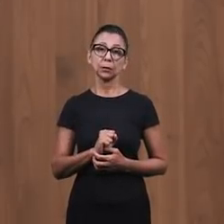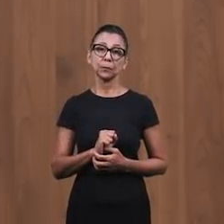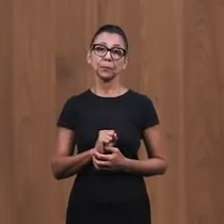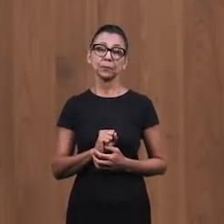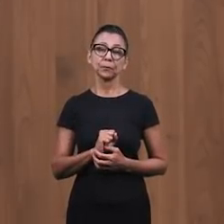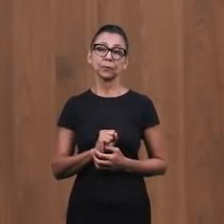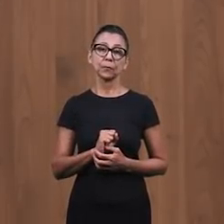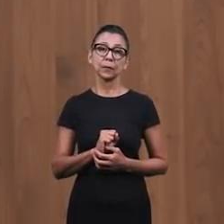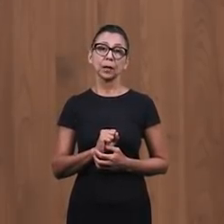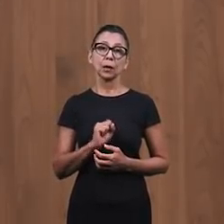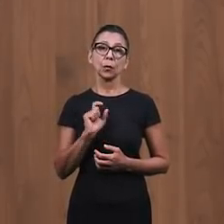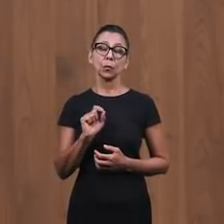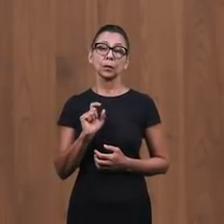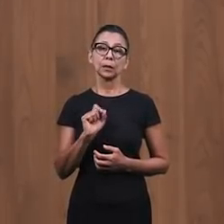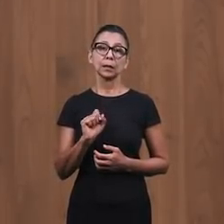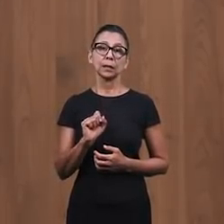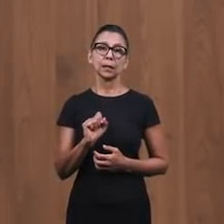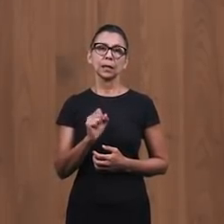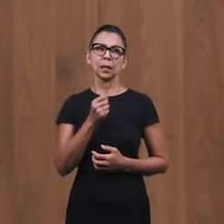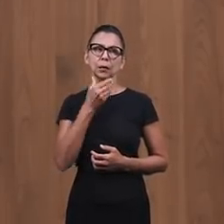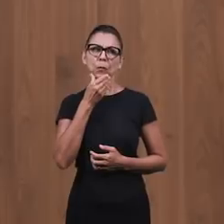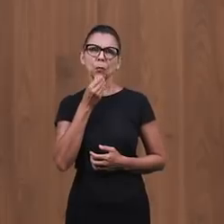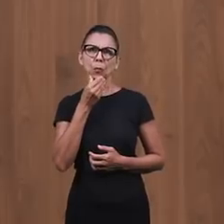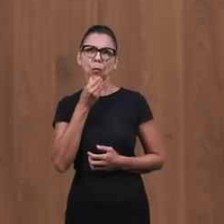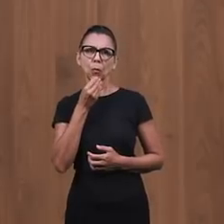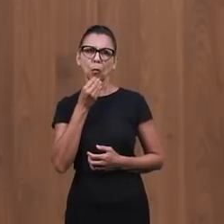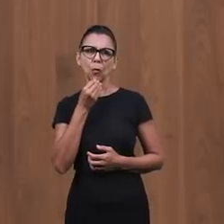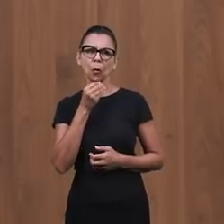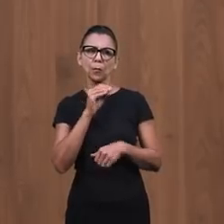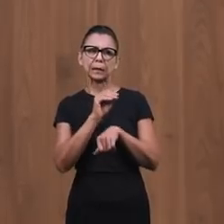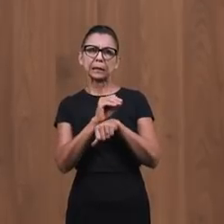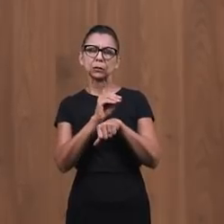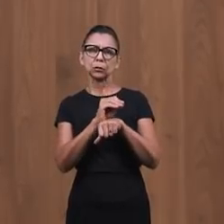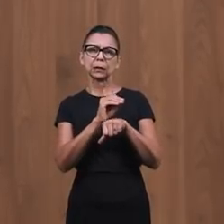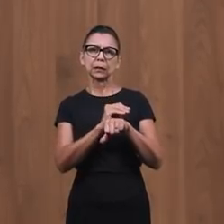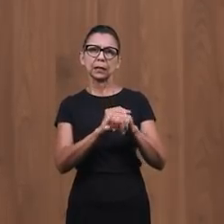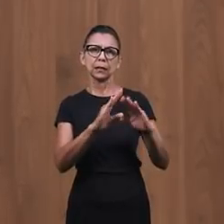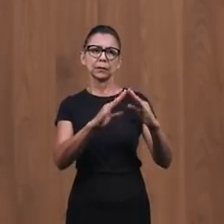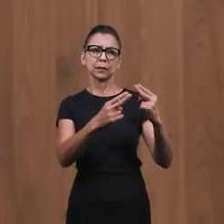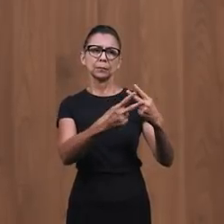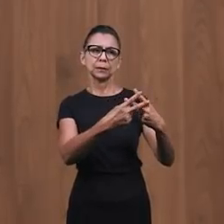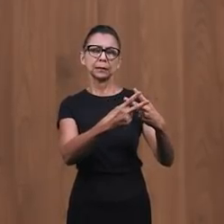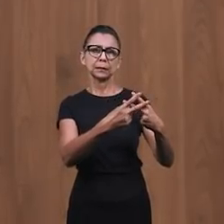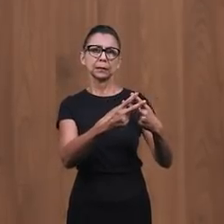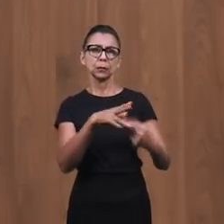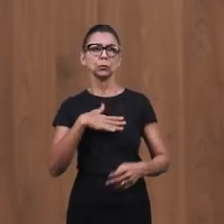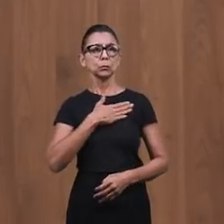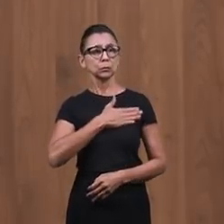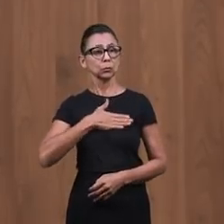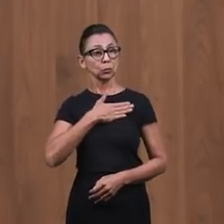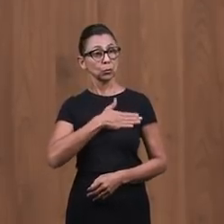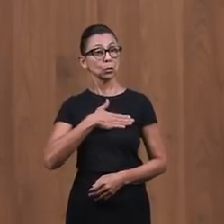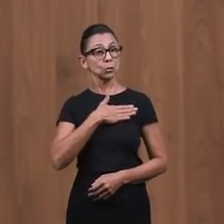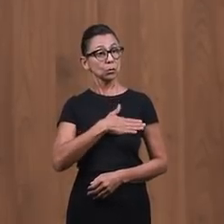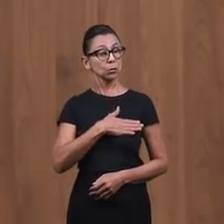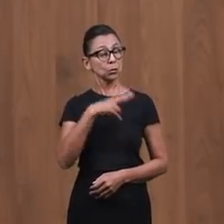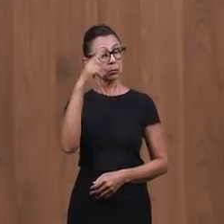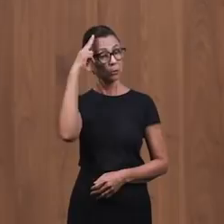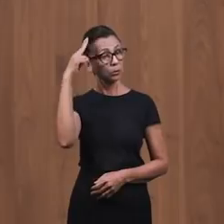alcançou graça perante os olhos do carcereiro mor, aquele que tomava conta de todos ali na